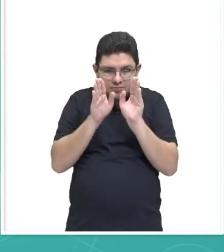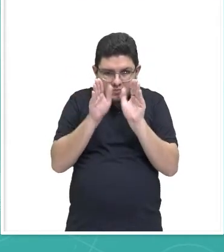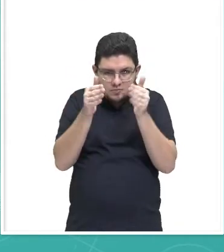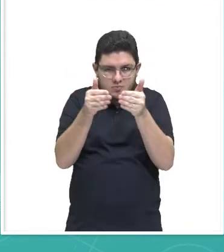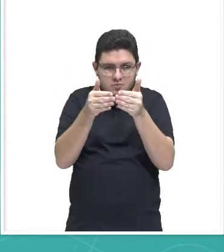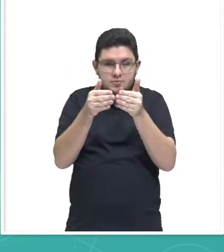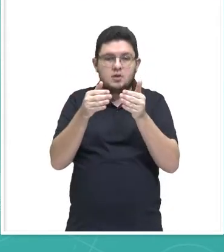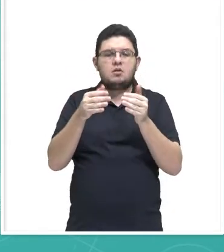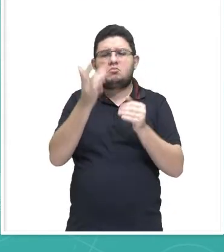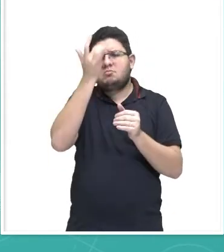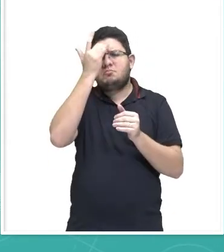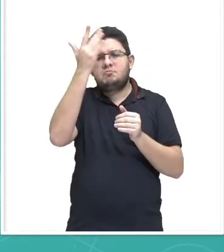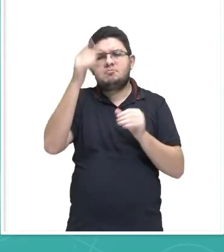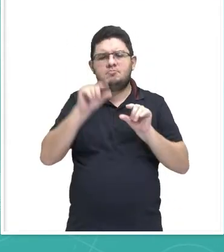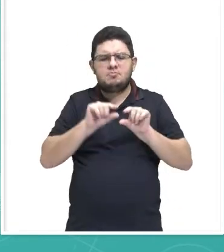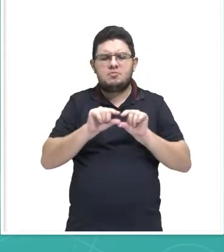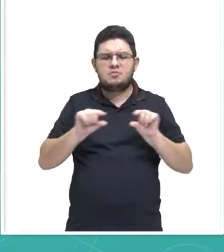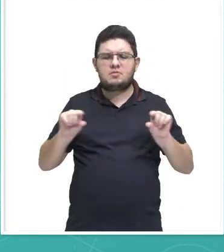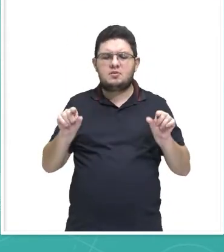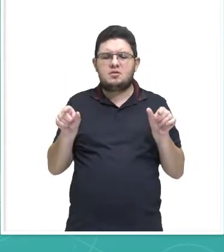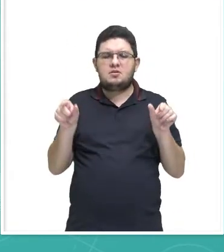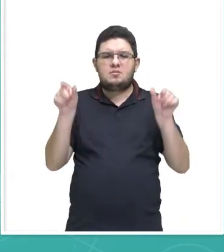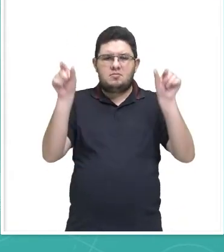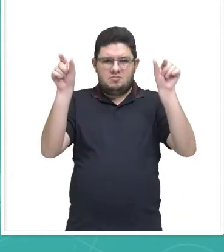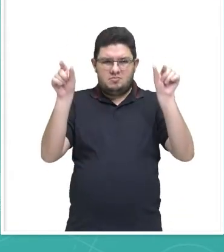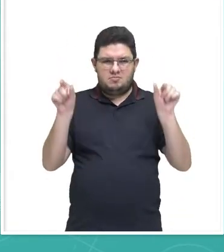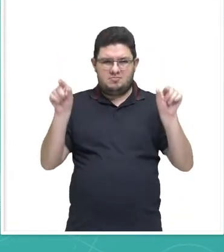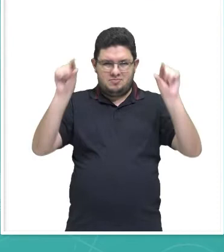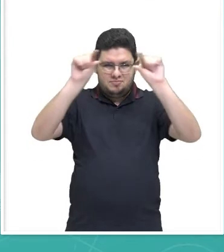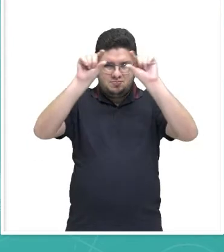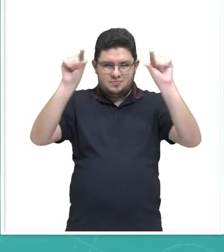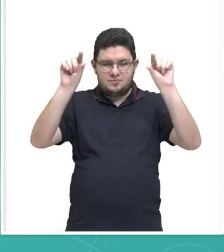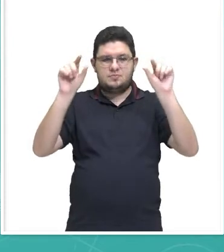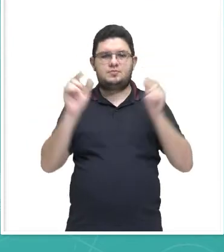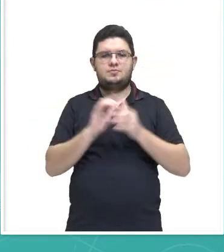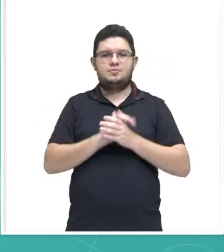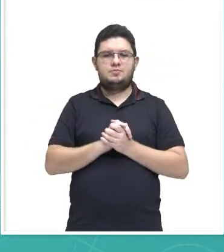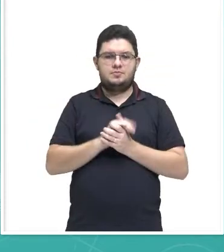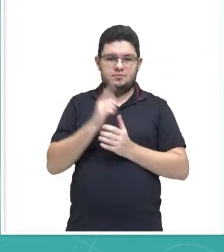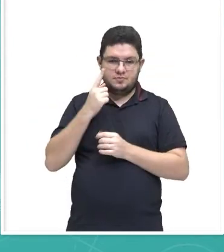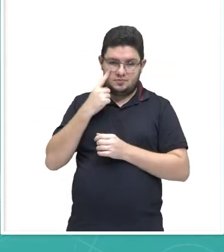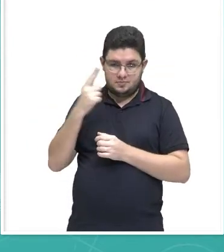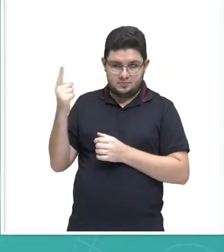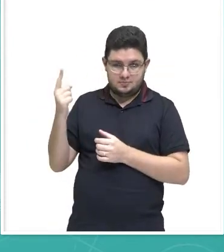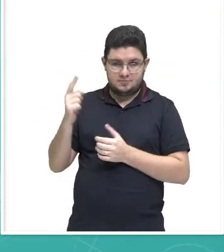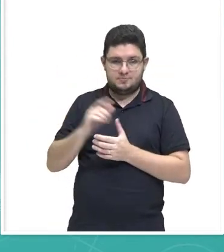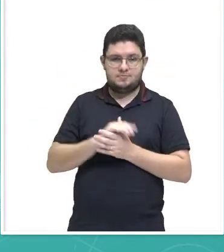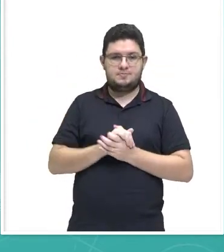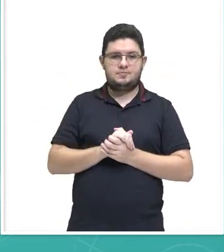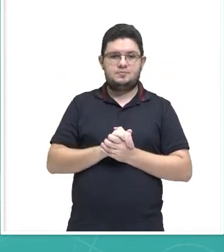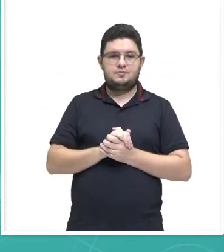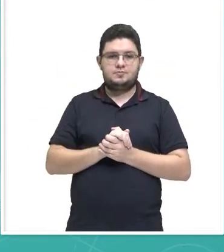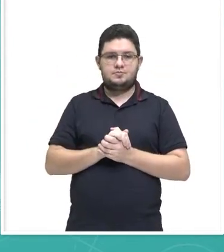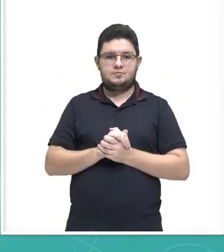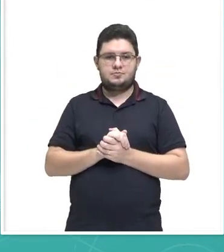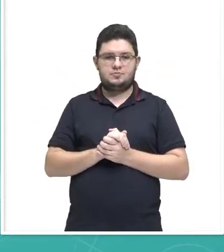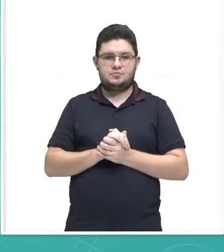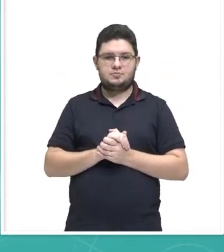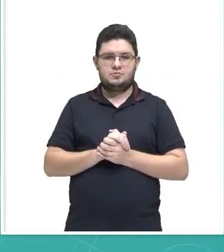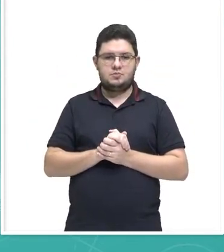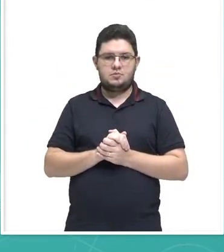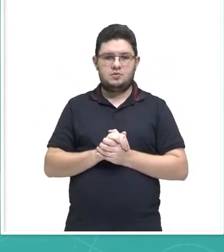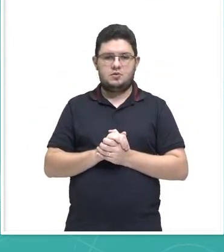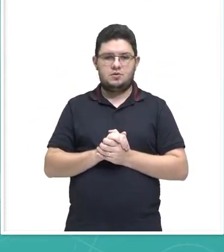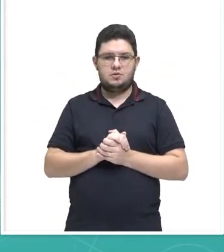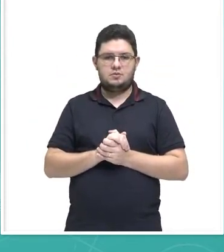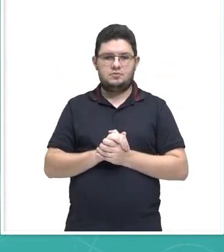mais fácil desse jeito, tá? E aí eu venho aqui com outra, olha só. Vai